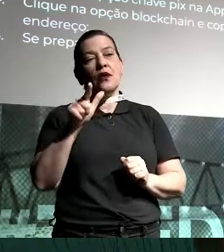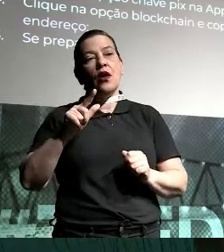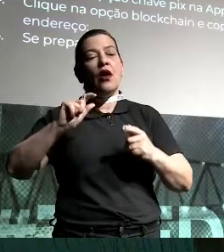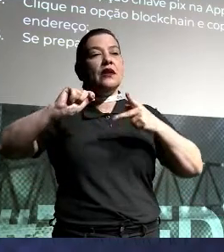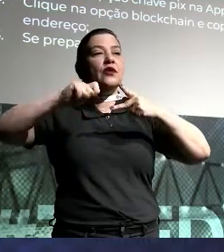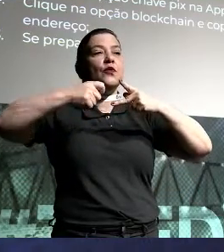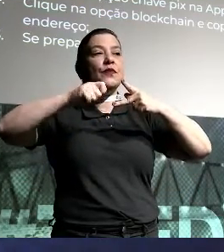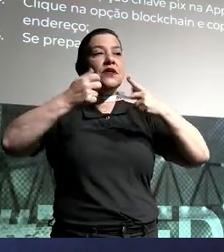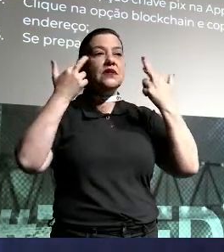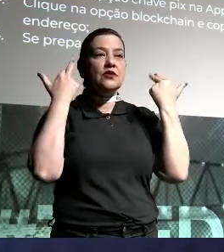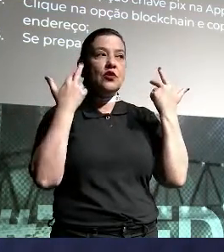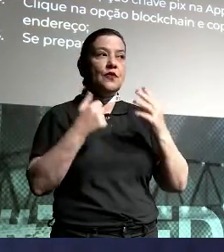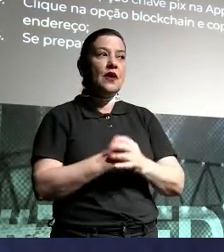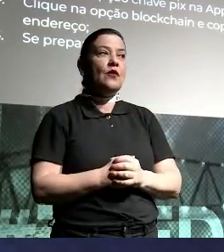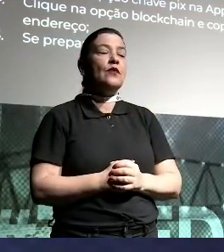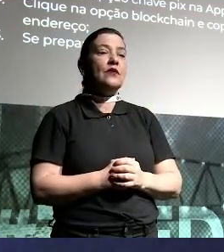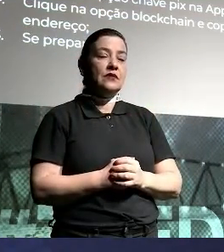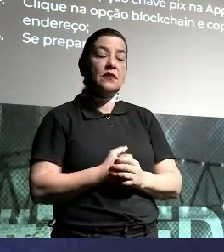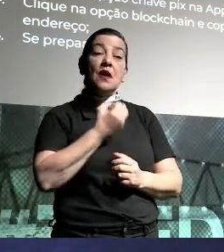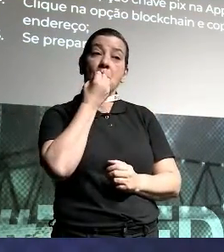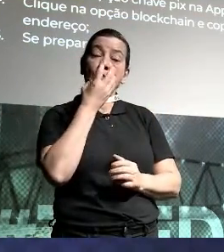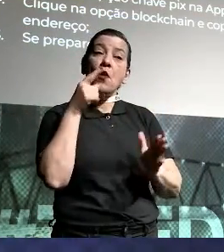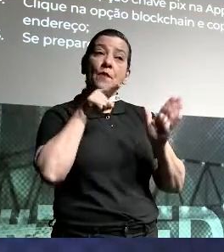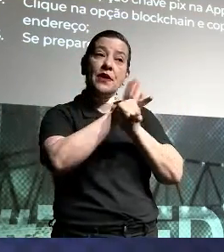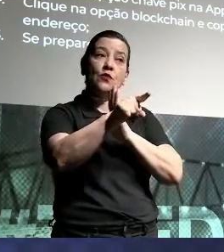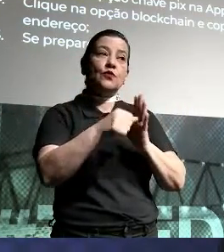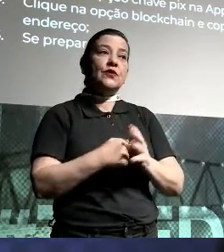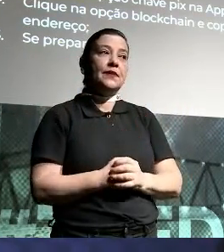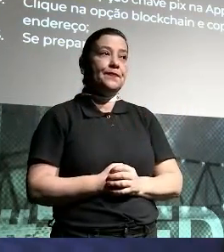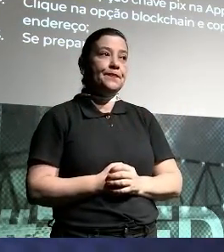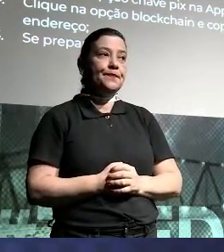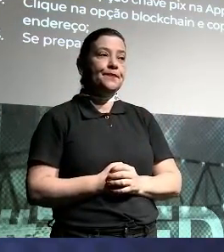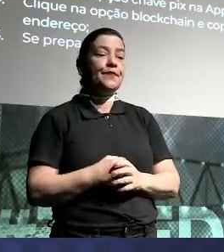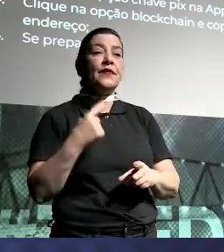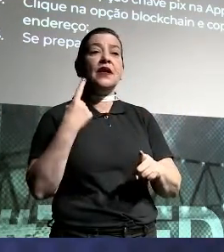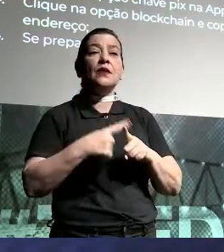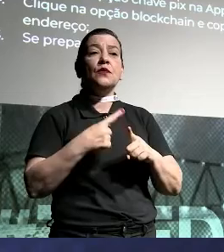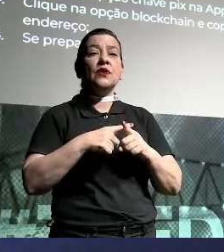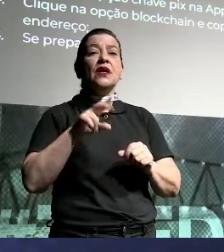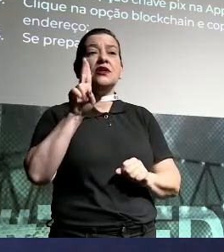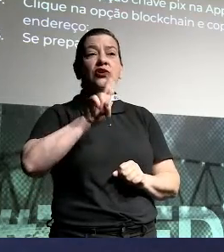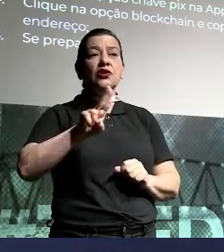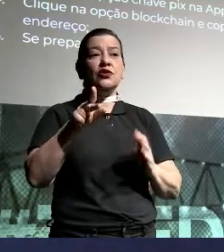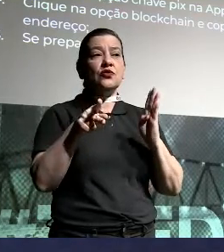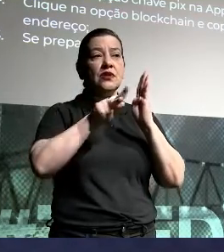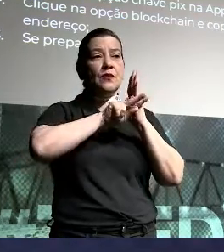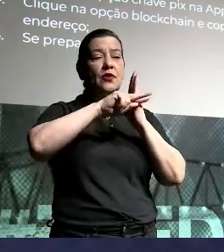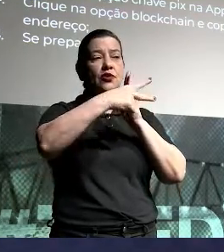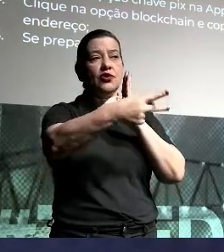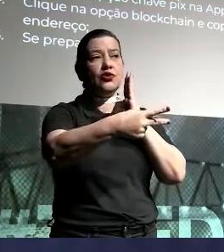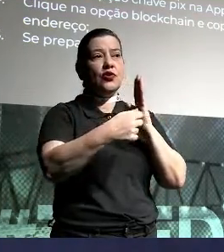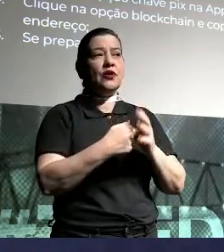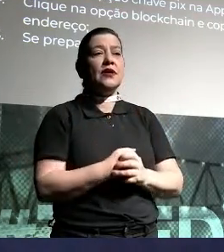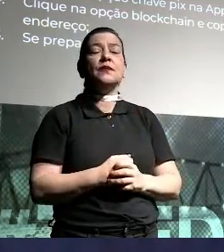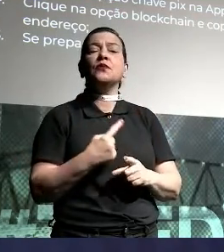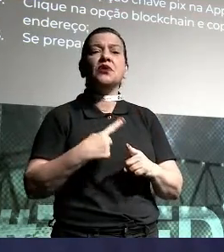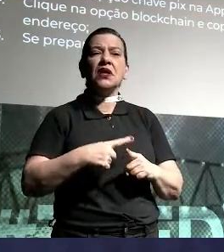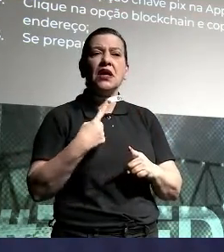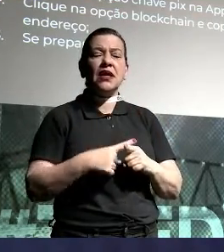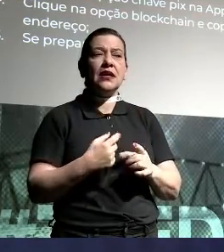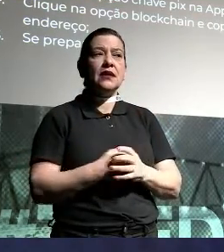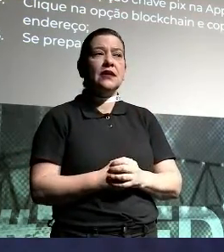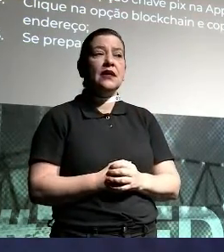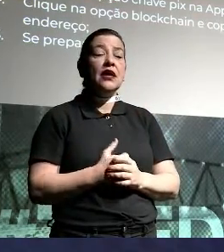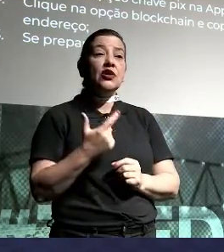dia? Não, é uma ótima pergunta. Cara, por que a gente usa blockchain? Né? Por que a CloudWalk usa? Por que a Infinity Pay usa? A